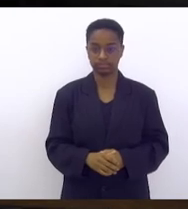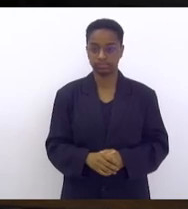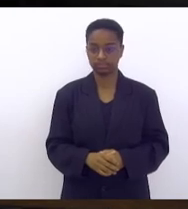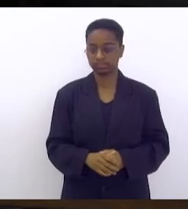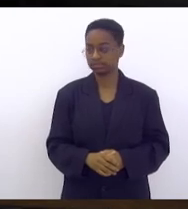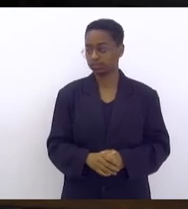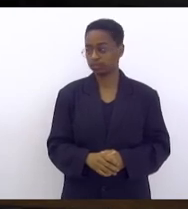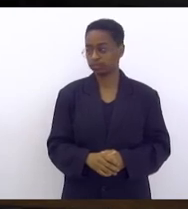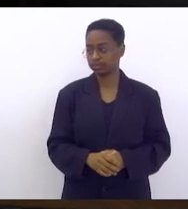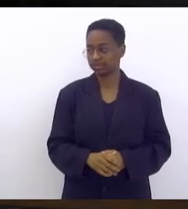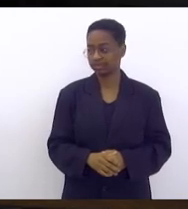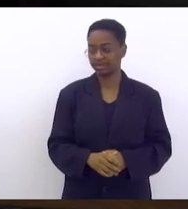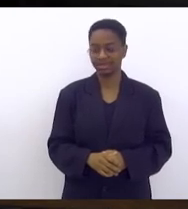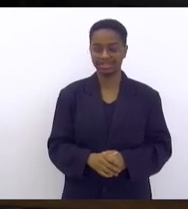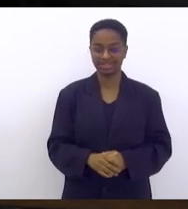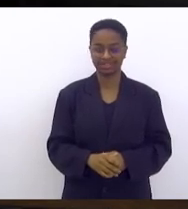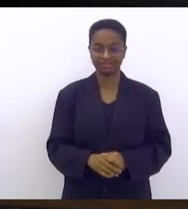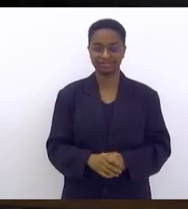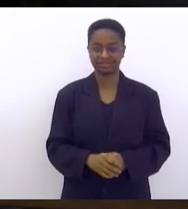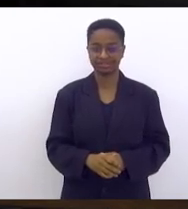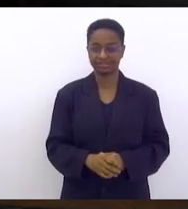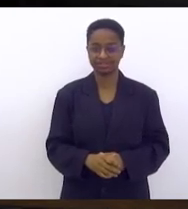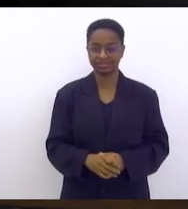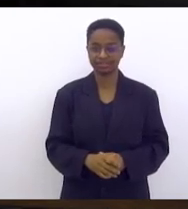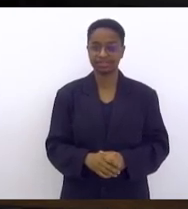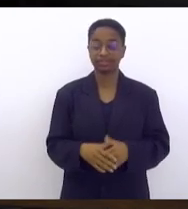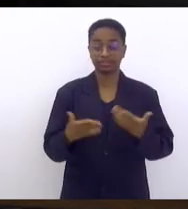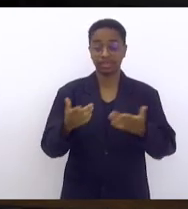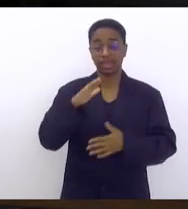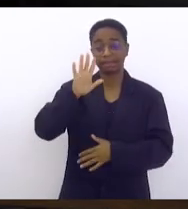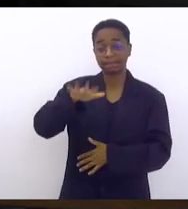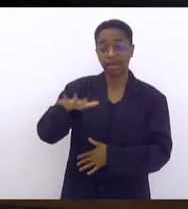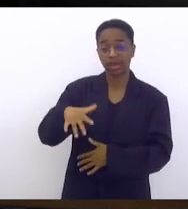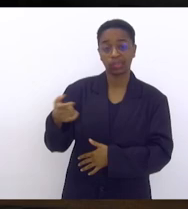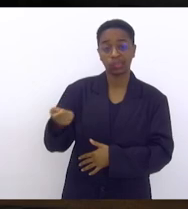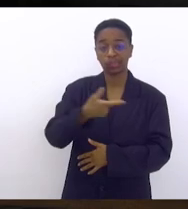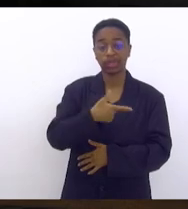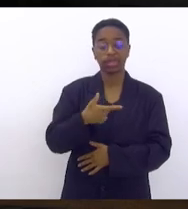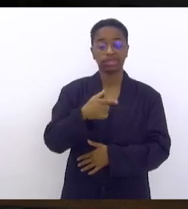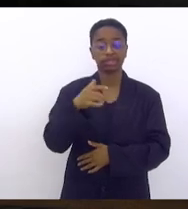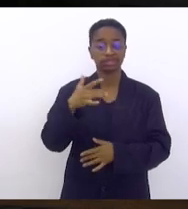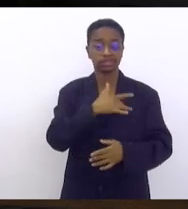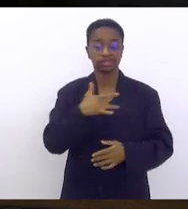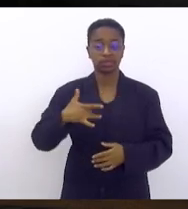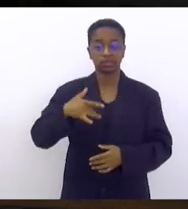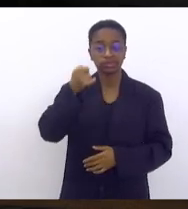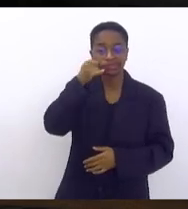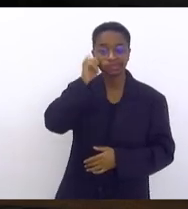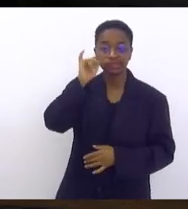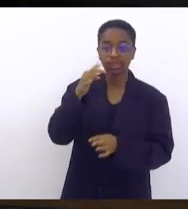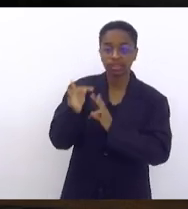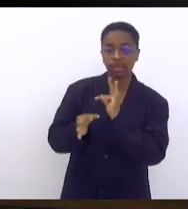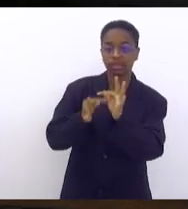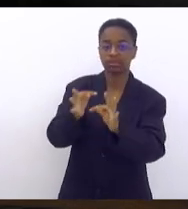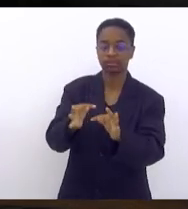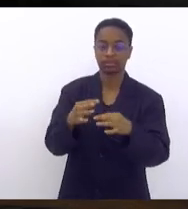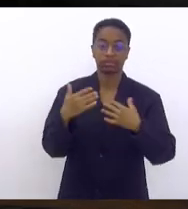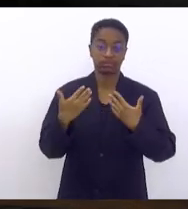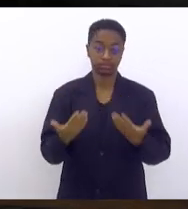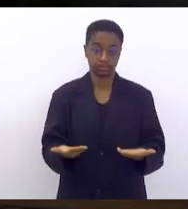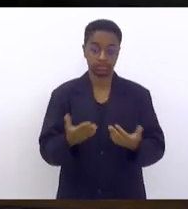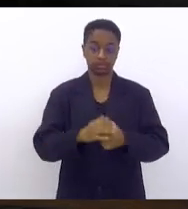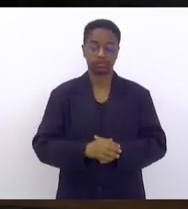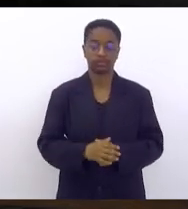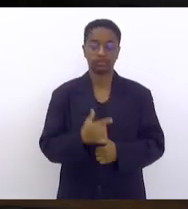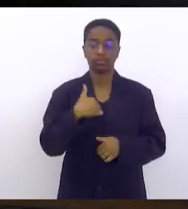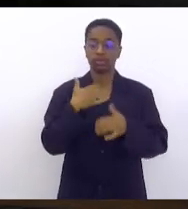na casa das pessoas e fazer aquilo que é fundamental e que é mais barato, que é a saúde preventiva. Né? Então, assim, eu